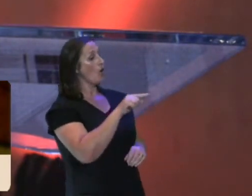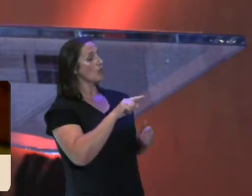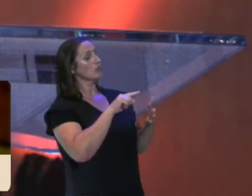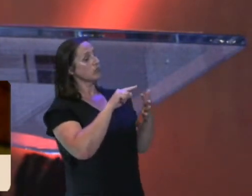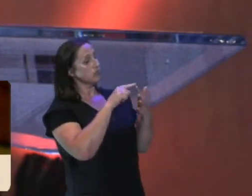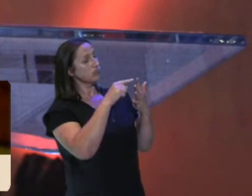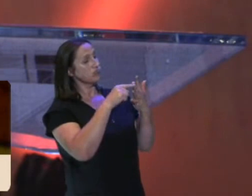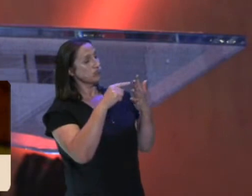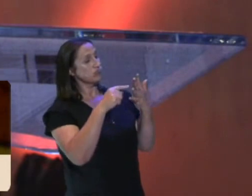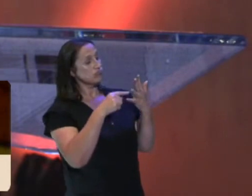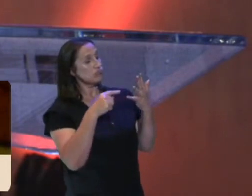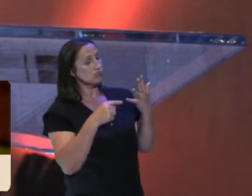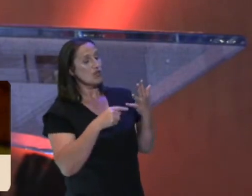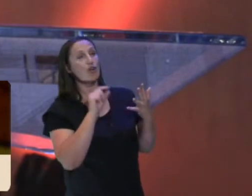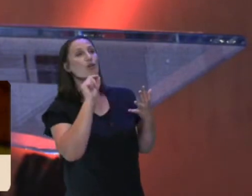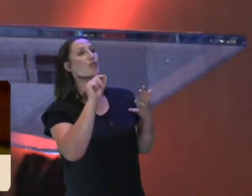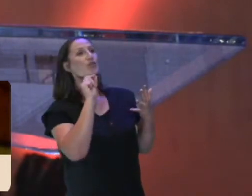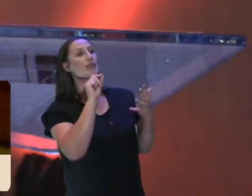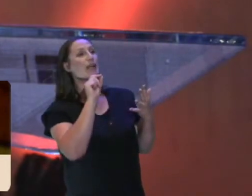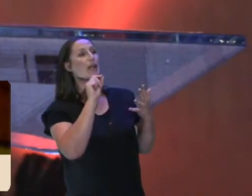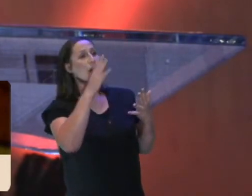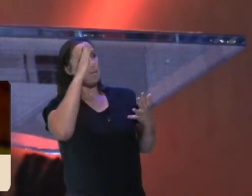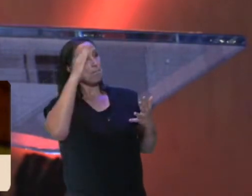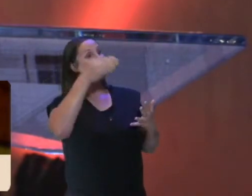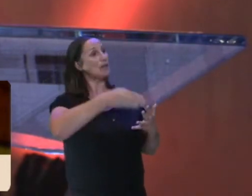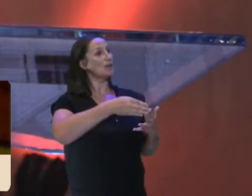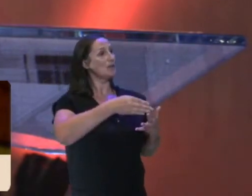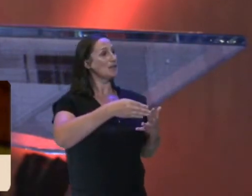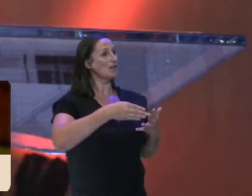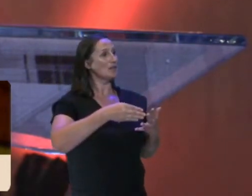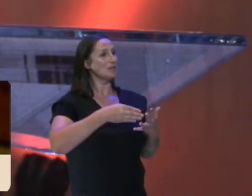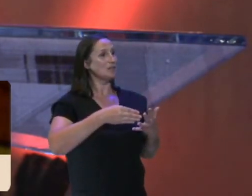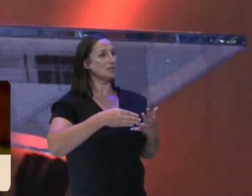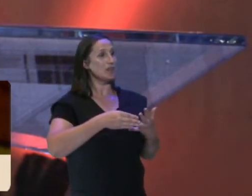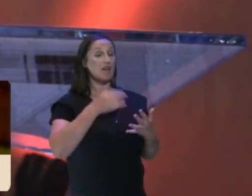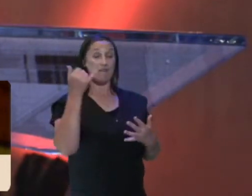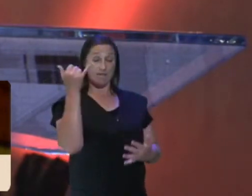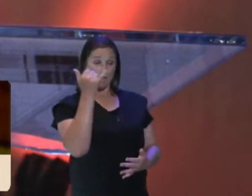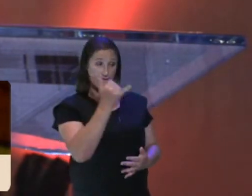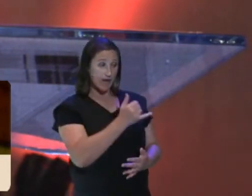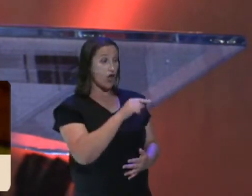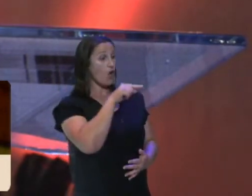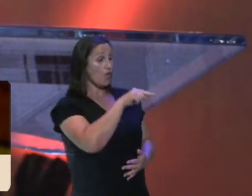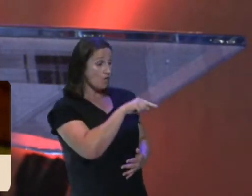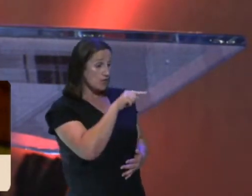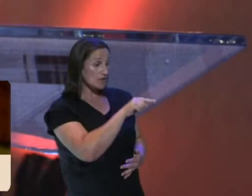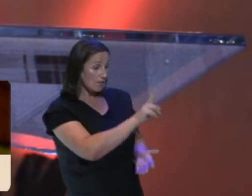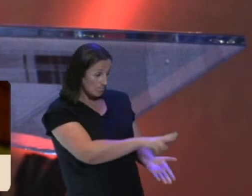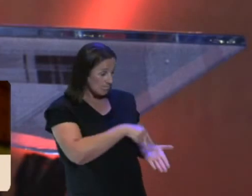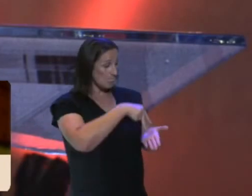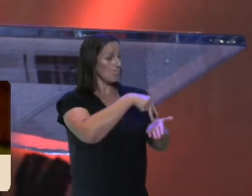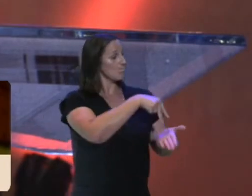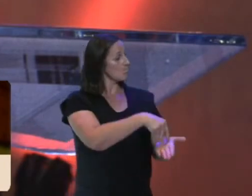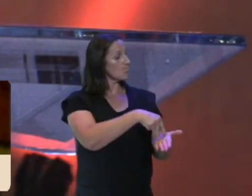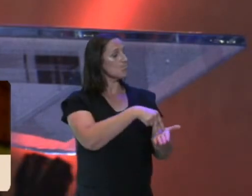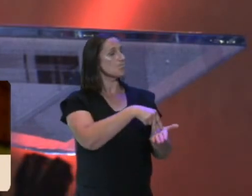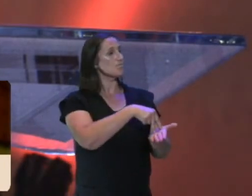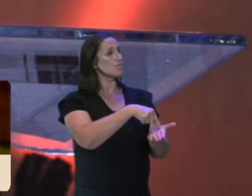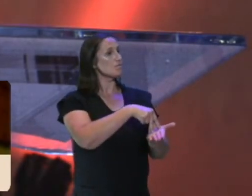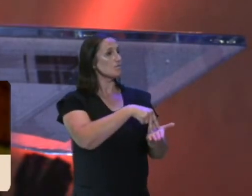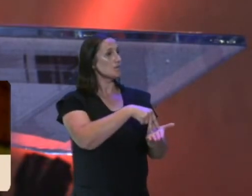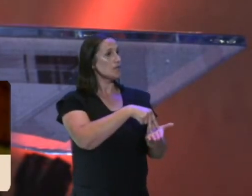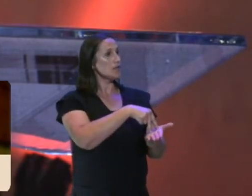alvos prioritários. E Ele vai dizer assim: olha, você vai se levantar